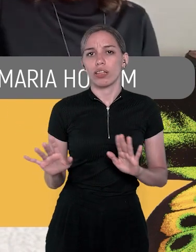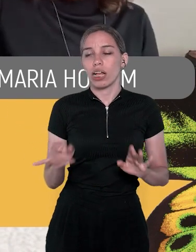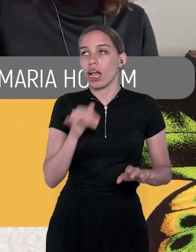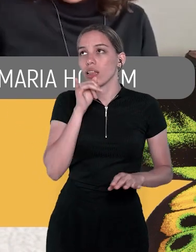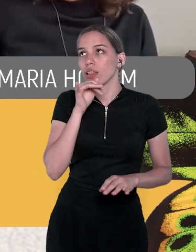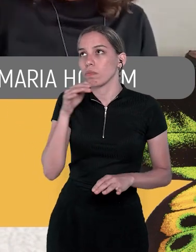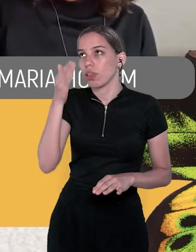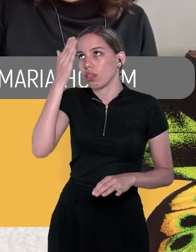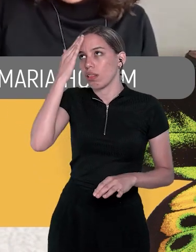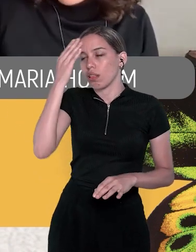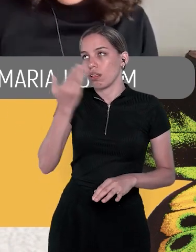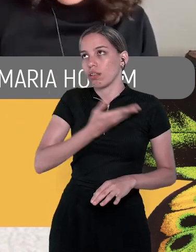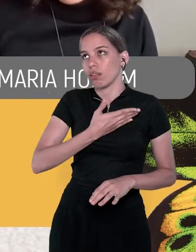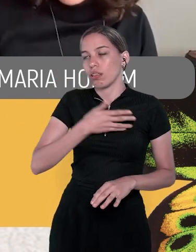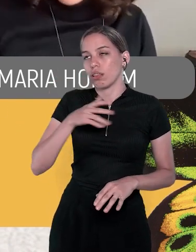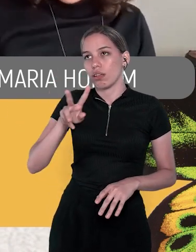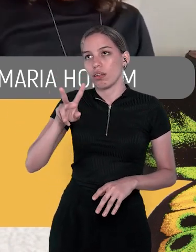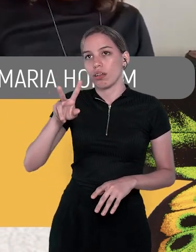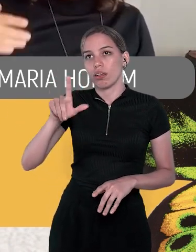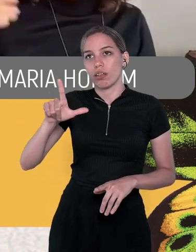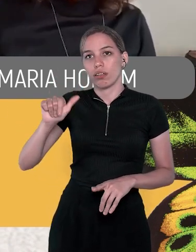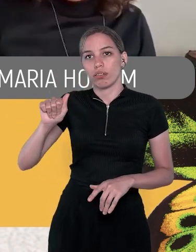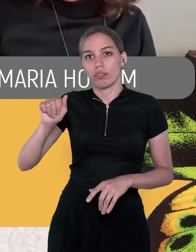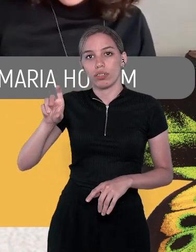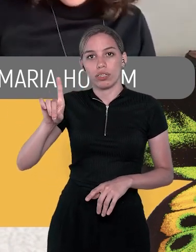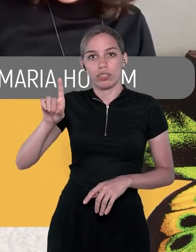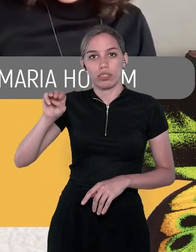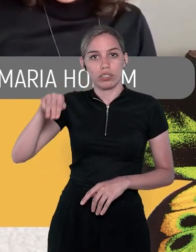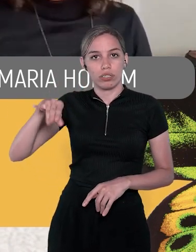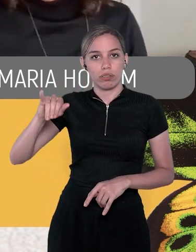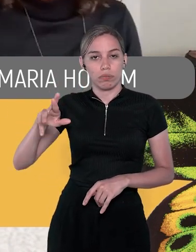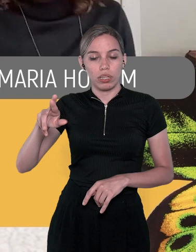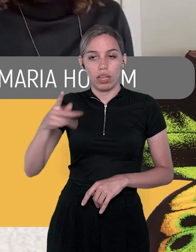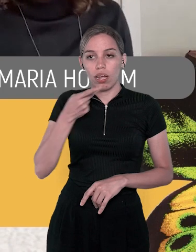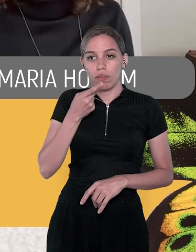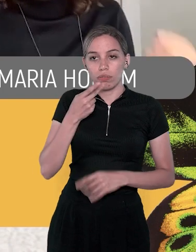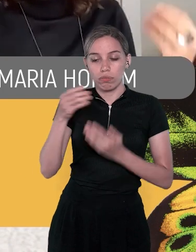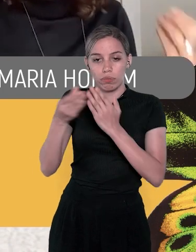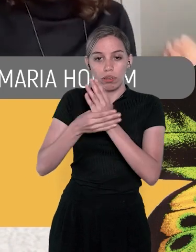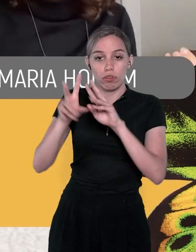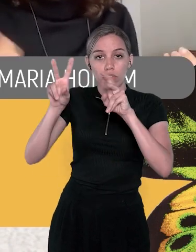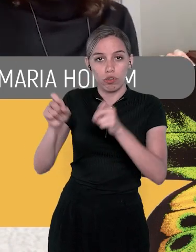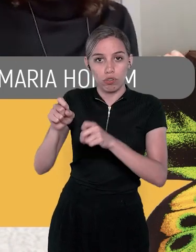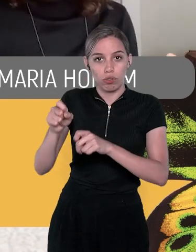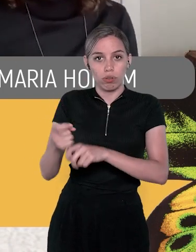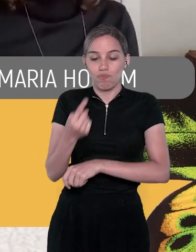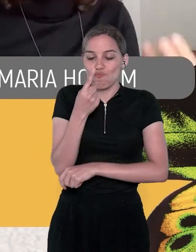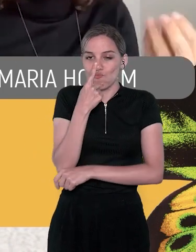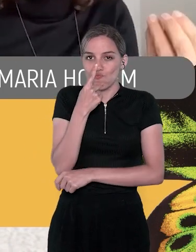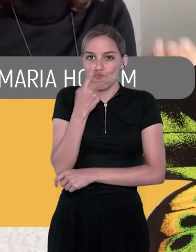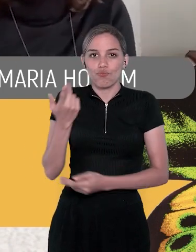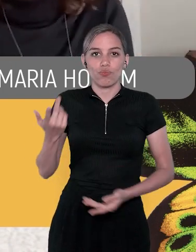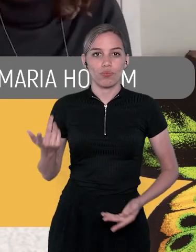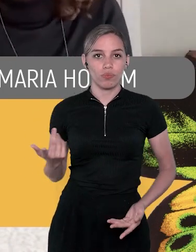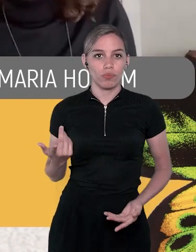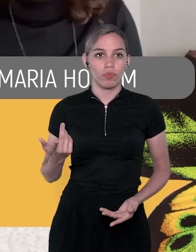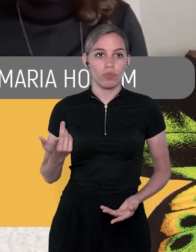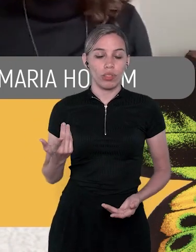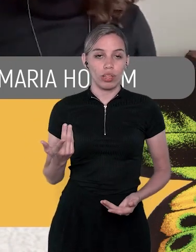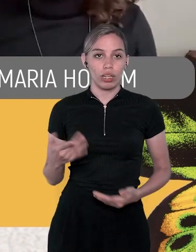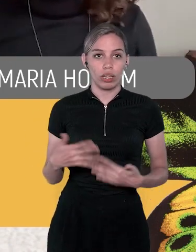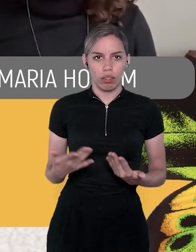Vladimir Safatli fez livro sobre os afetos. Então, assim, a filosofia, a sociologia, a